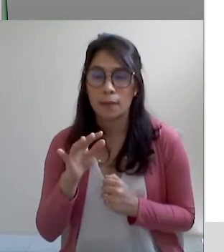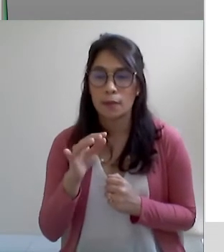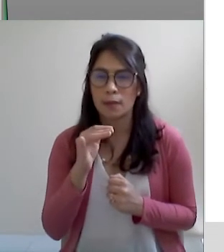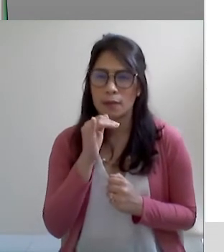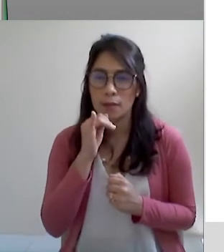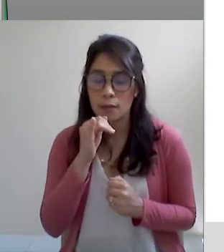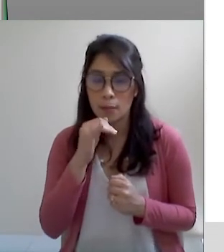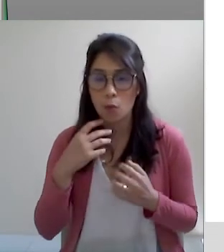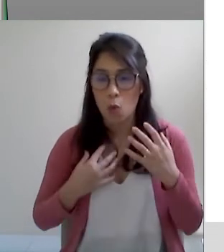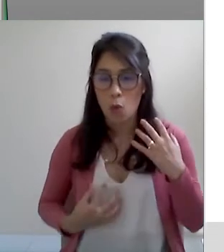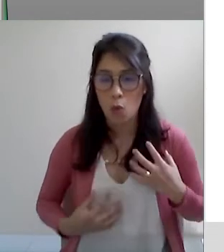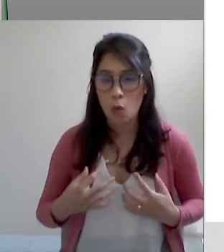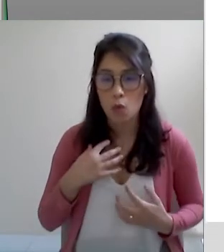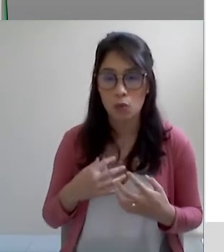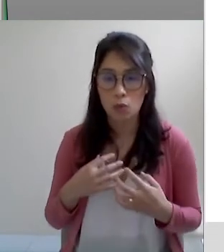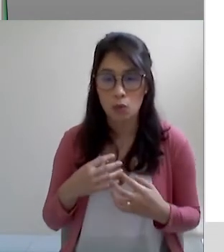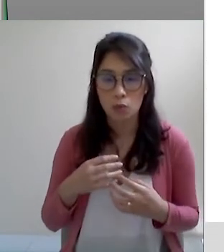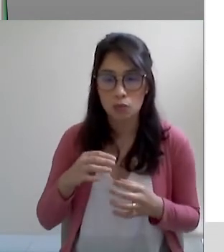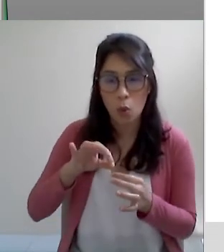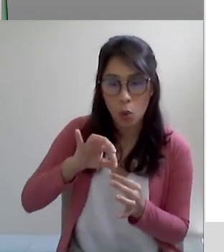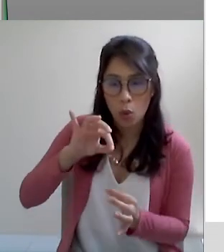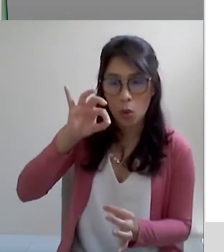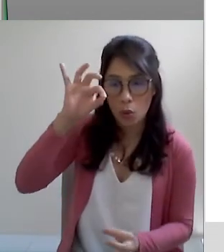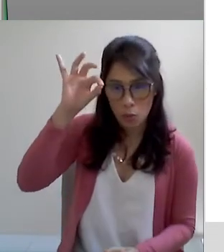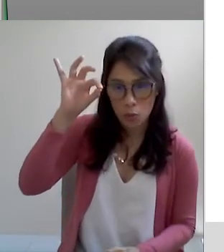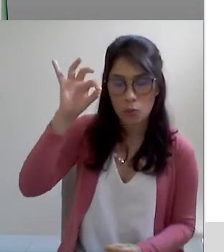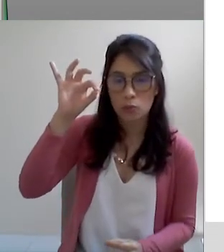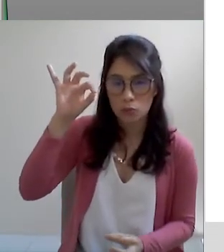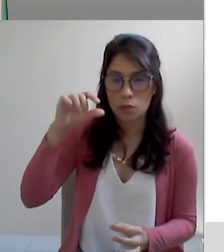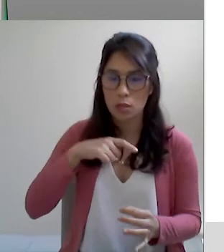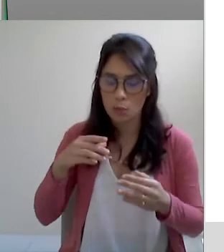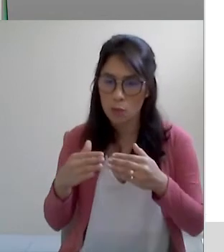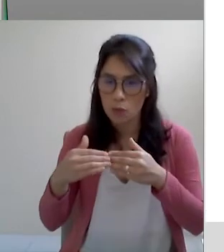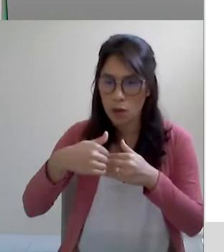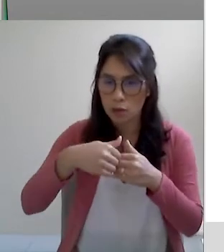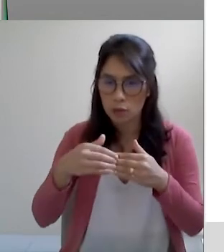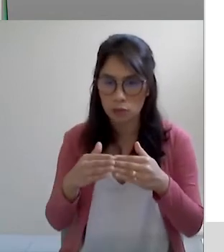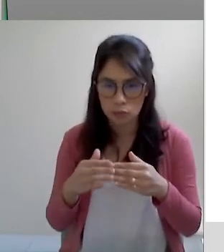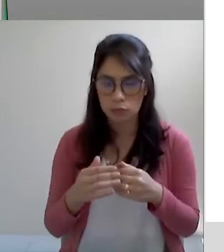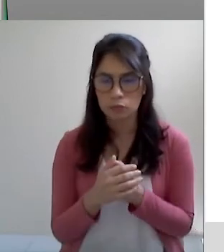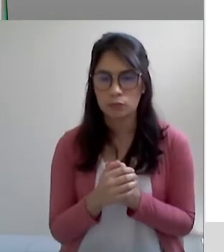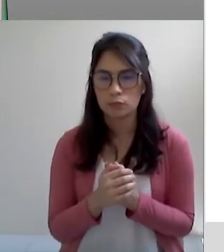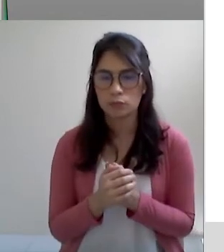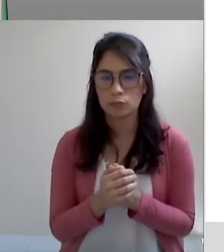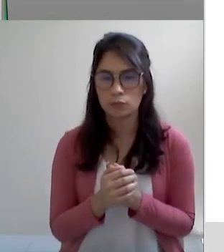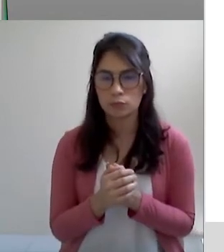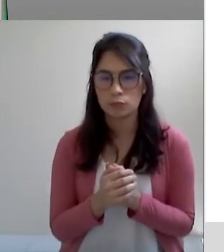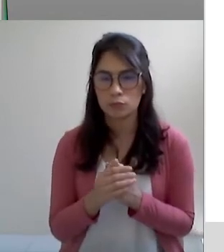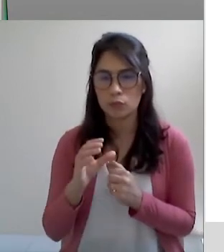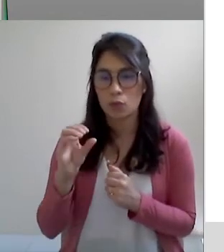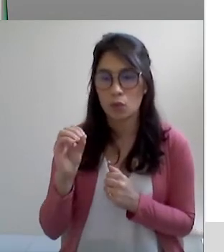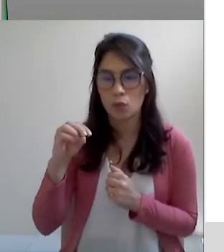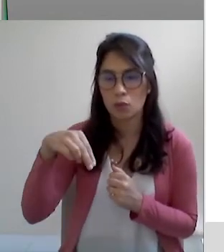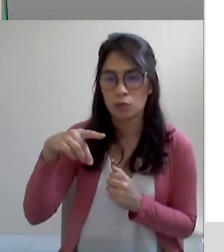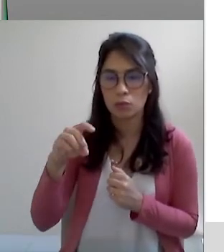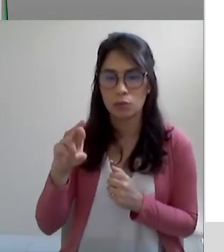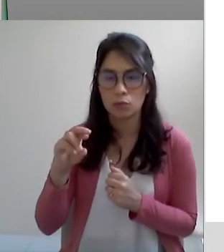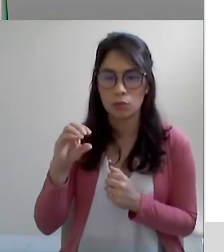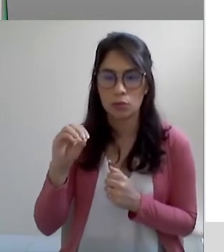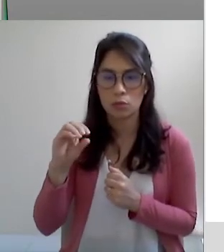A ossificação endocondral ocorre em órgãos longos e a partir de um modelo cartilaginoso.